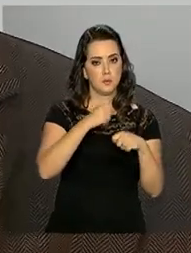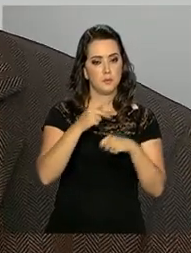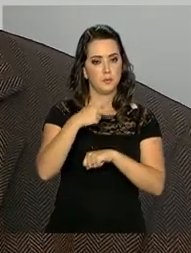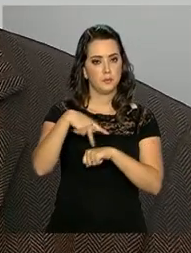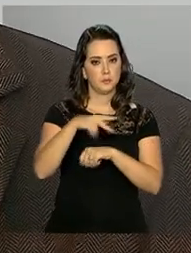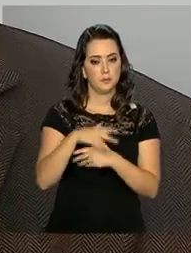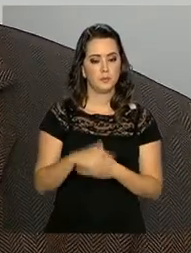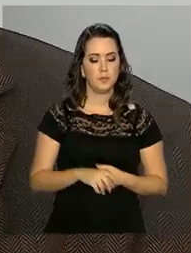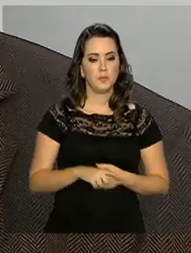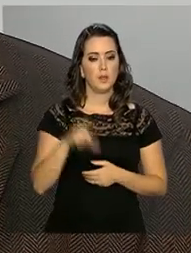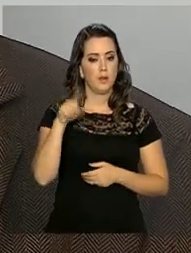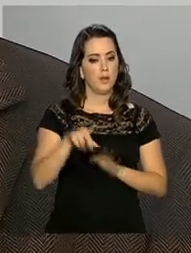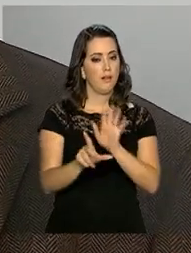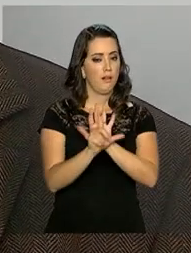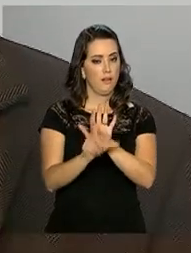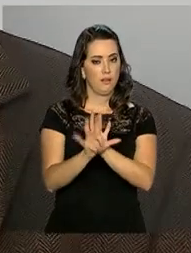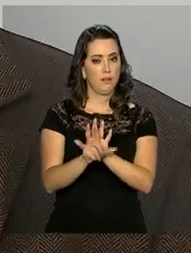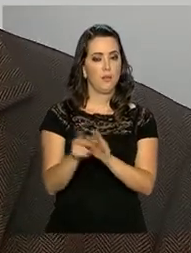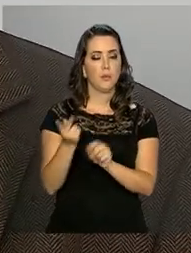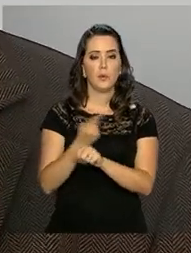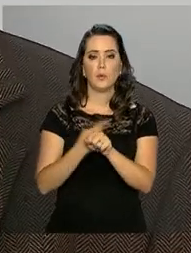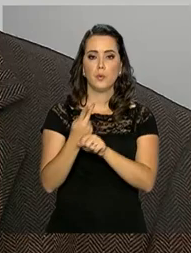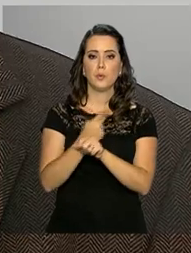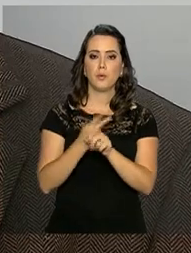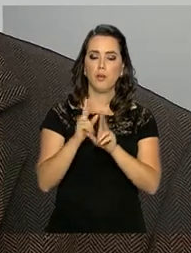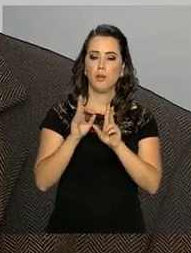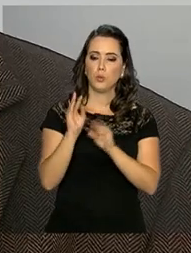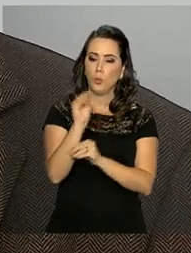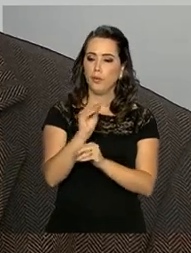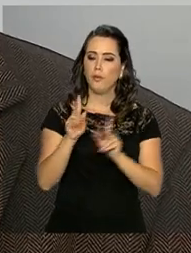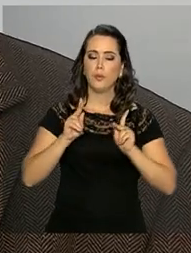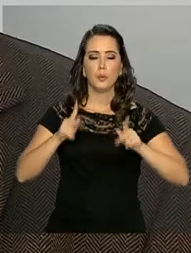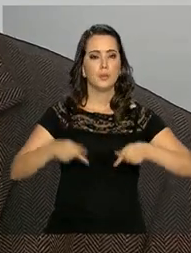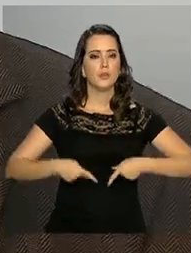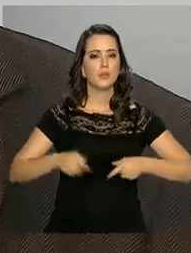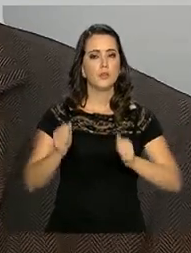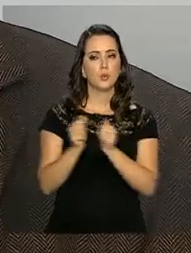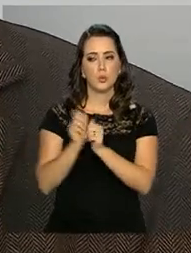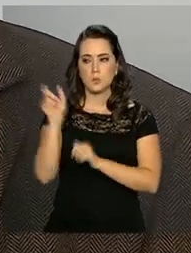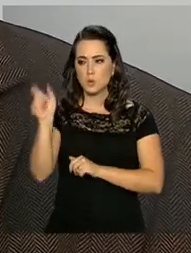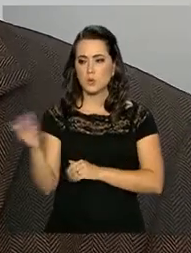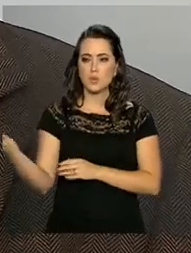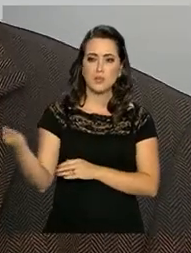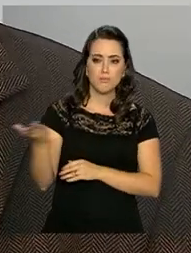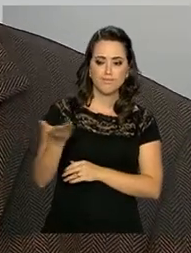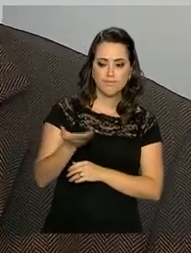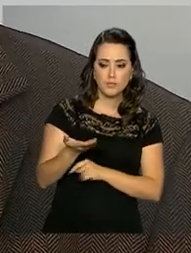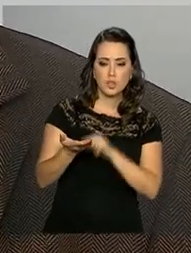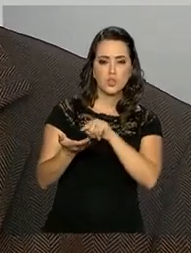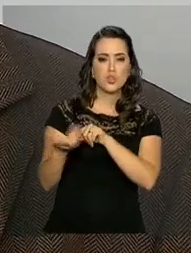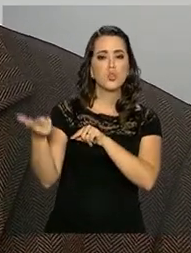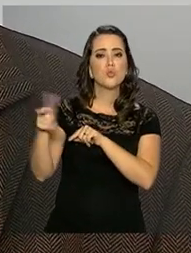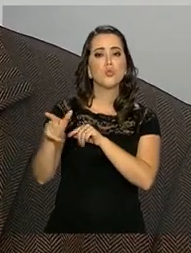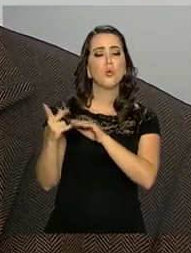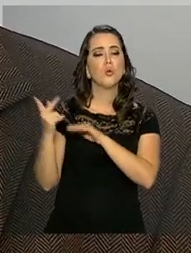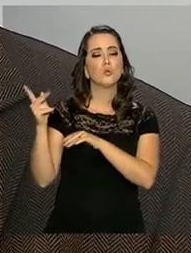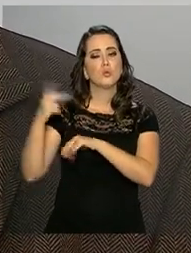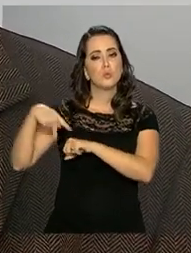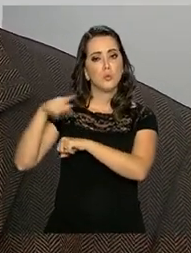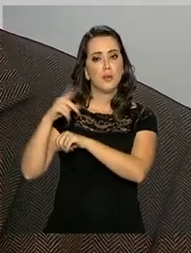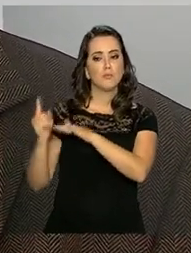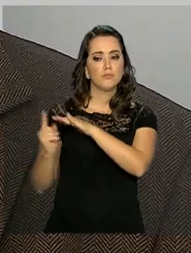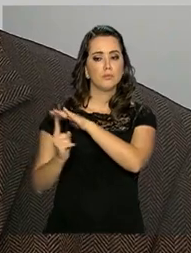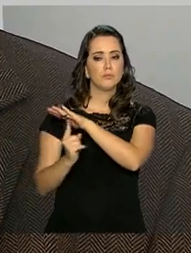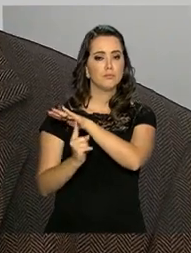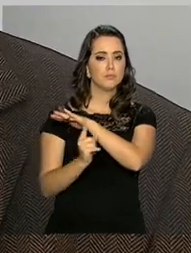o país. É uma lei que ela procura humanizar a relação do país com a migração. Como eu já falei anteriormente, a gente vê